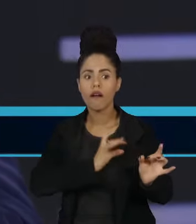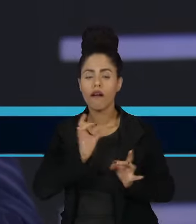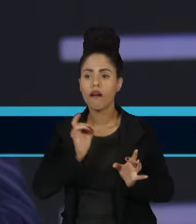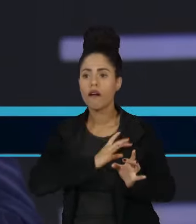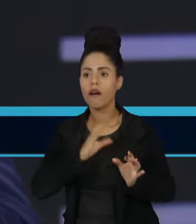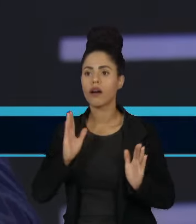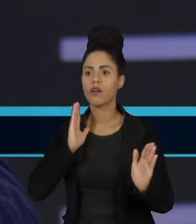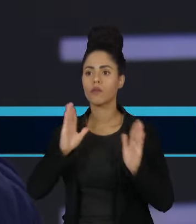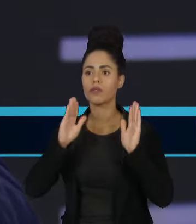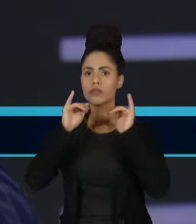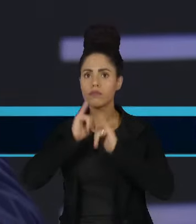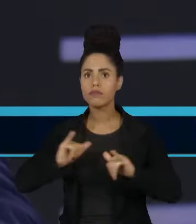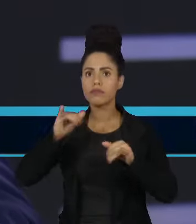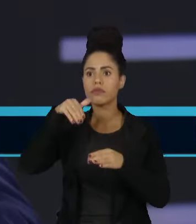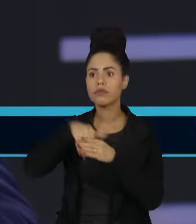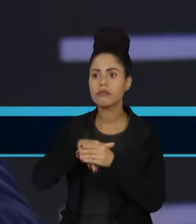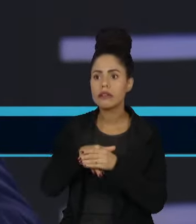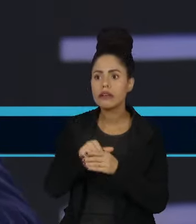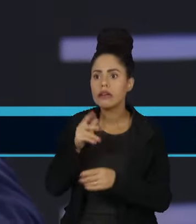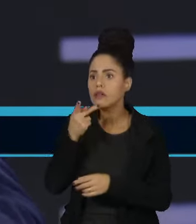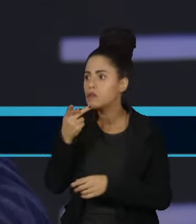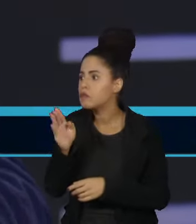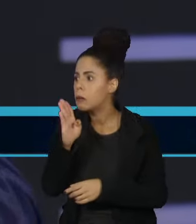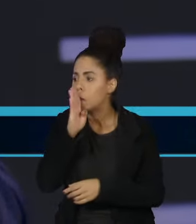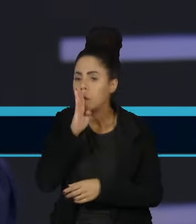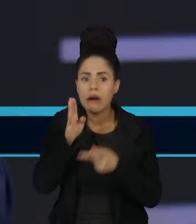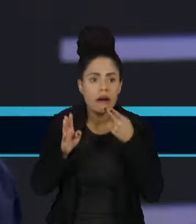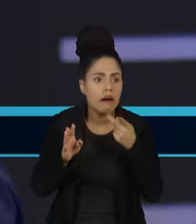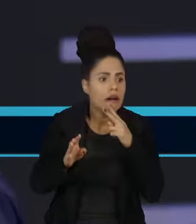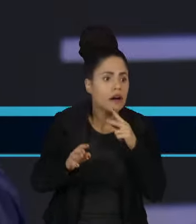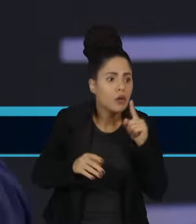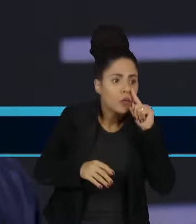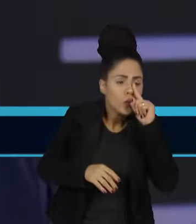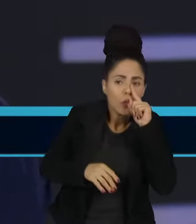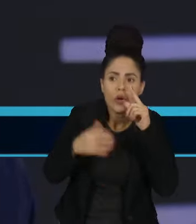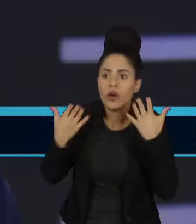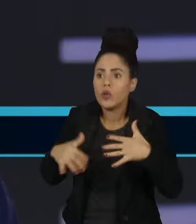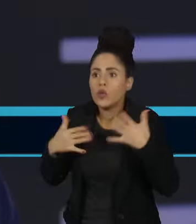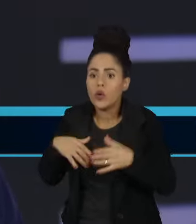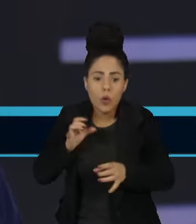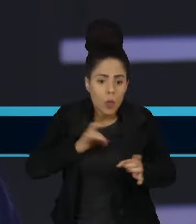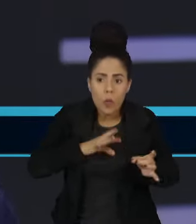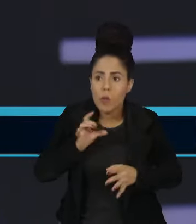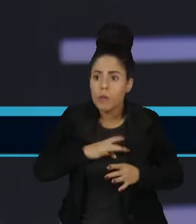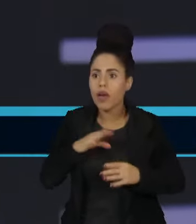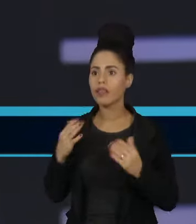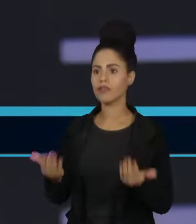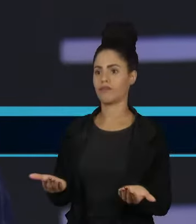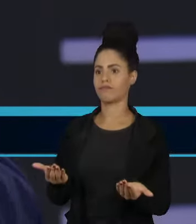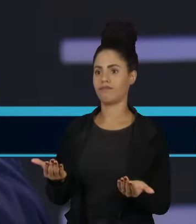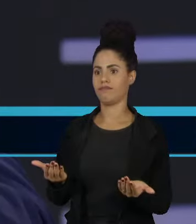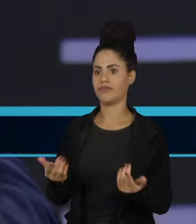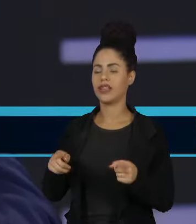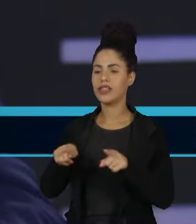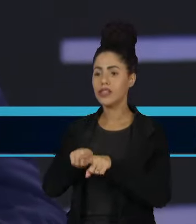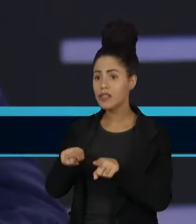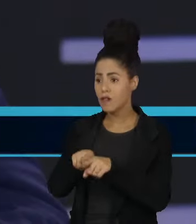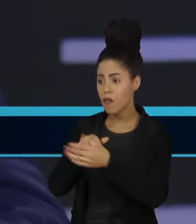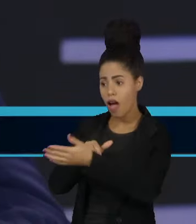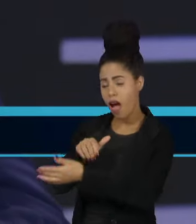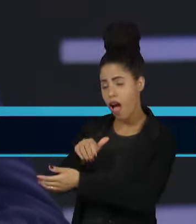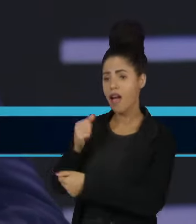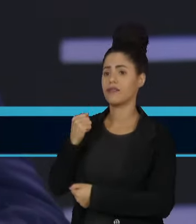processo eleitoral, dizendo assim, é bom não falar isso, não fala aquilo que é perigoso, isso está ocorrendo lá. Quer dizer, a Detroit brasileira, como São Bernardo era chamado nos anos